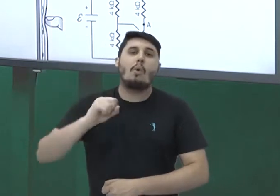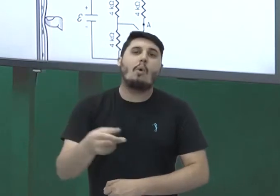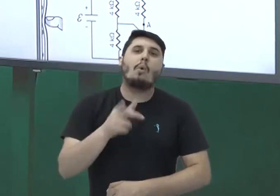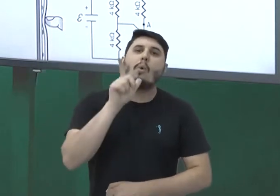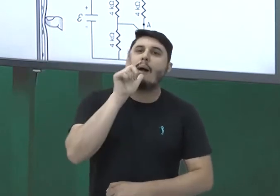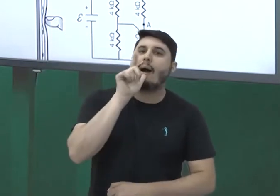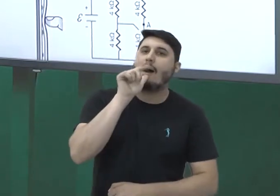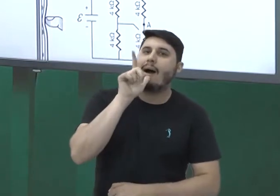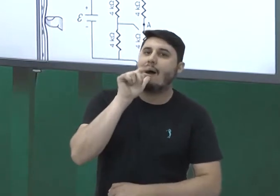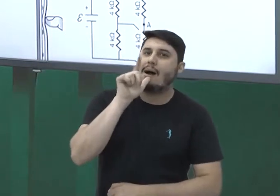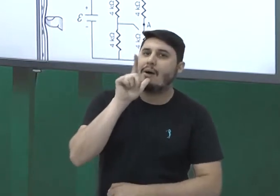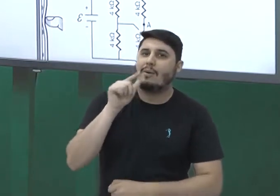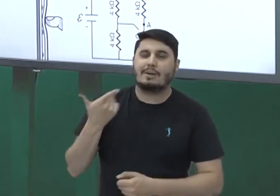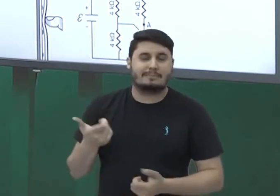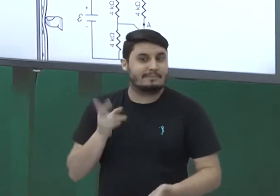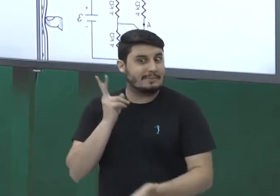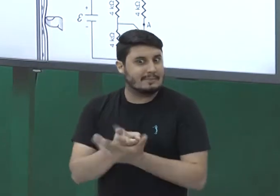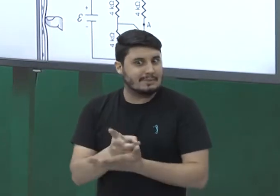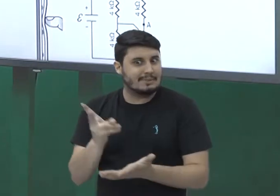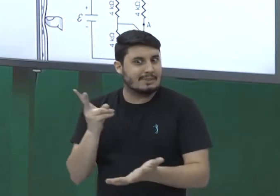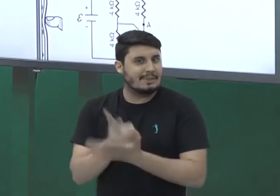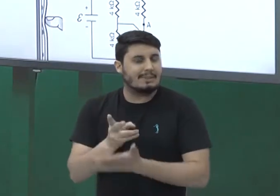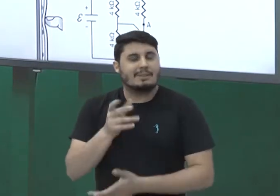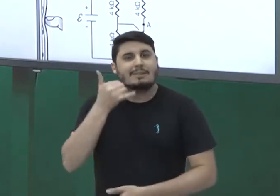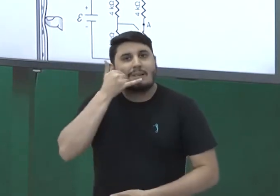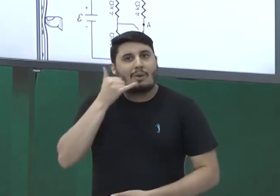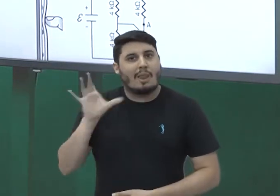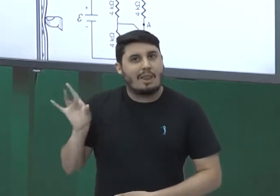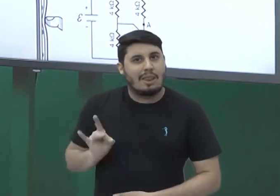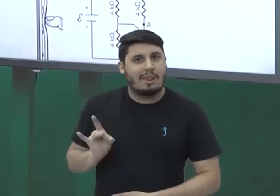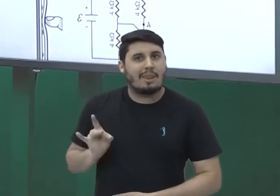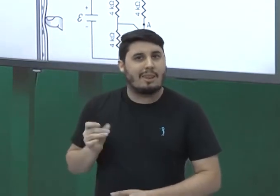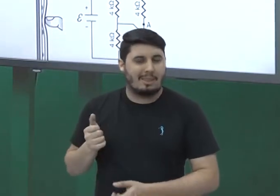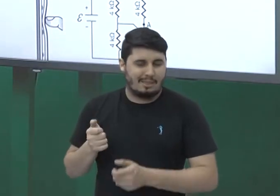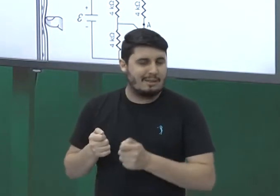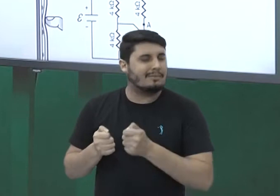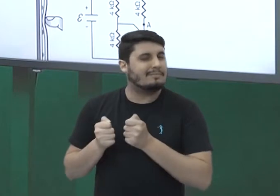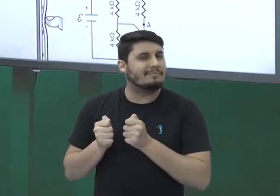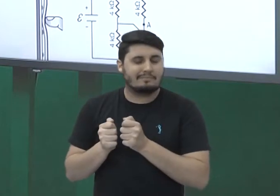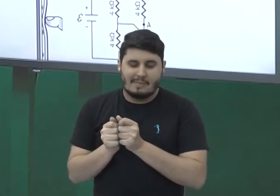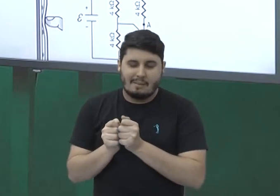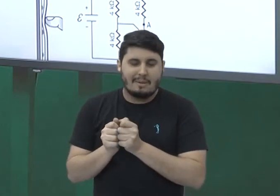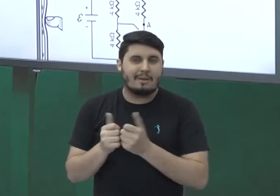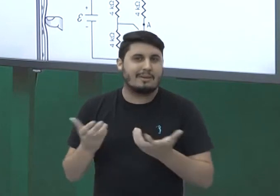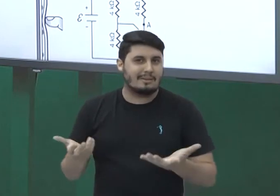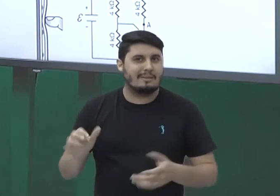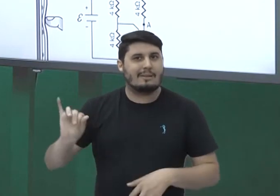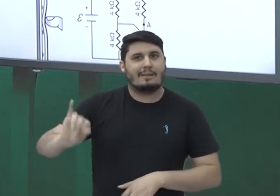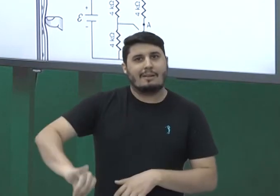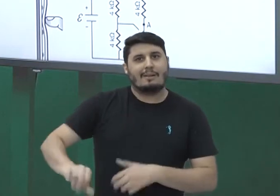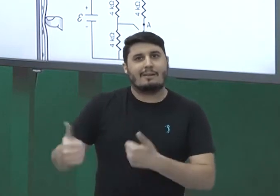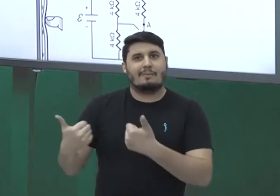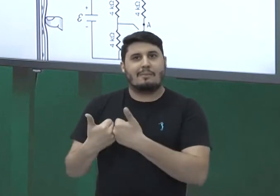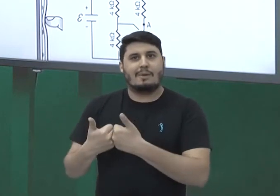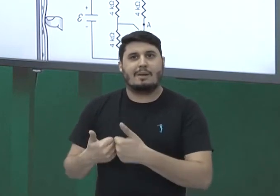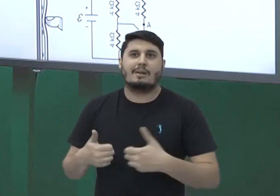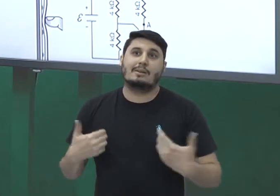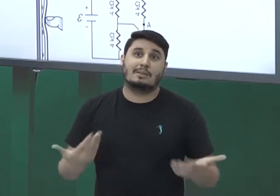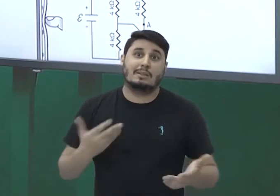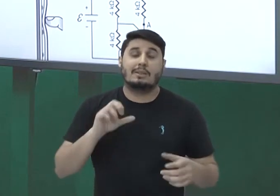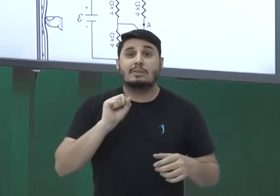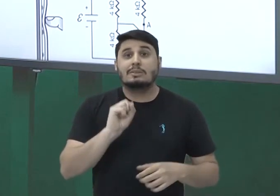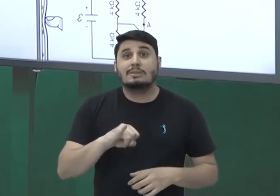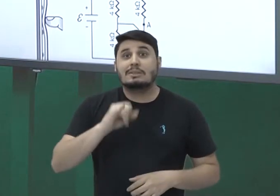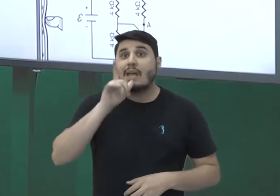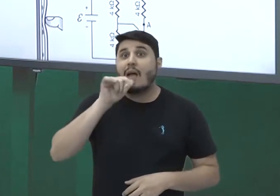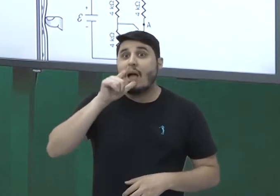coisa, e o celular está lá do lado, eu deixo o celular lá, certo? E acaba caindo algumas gotas de